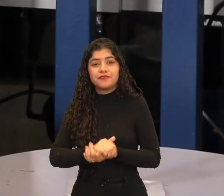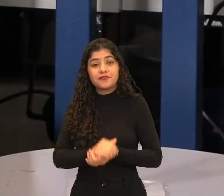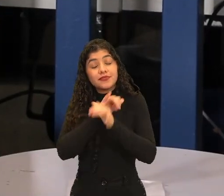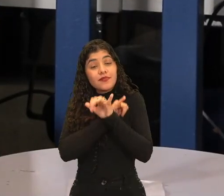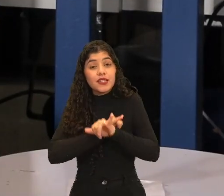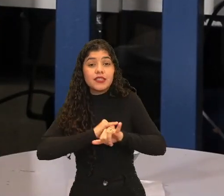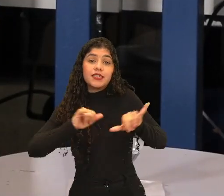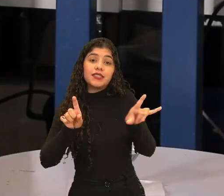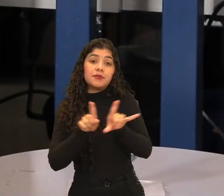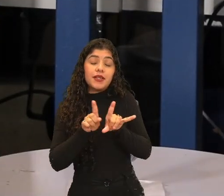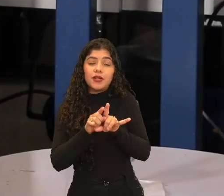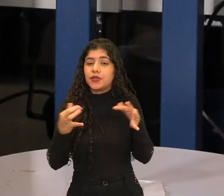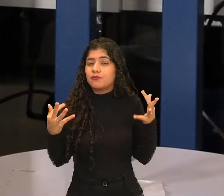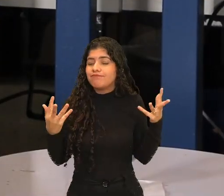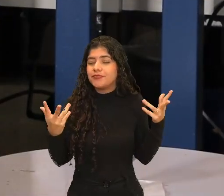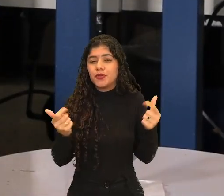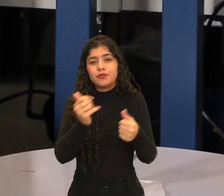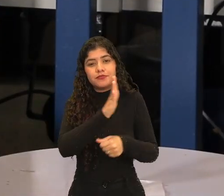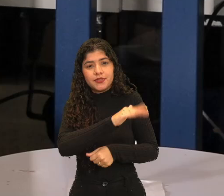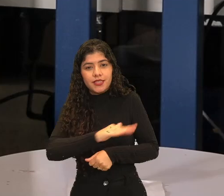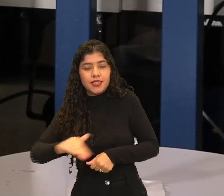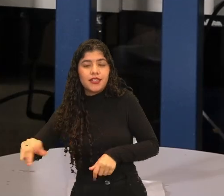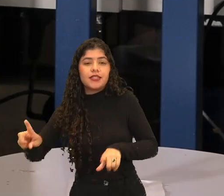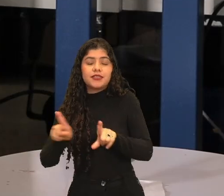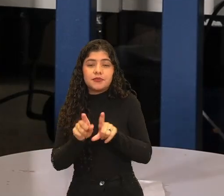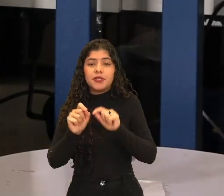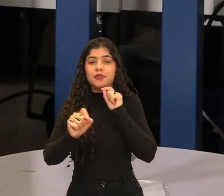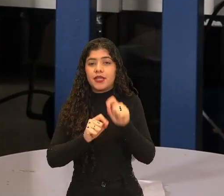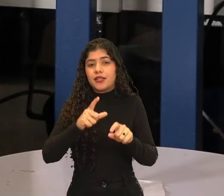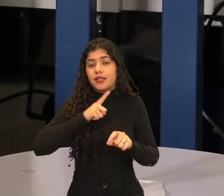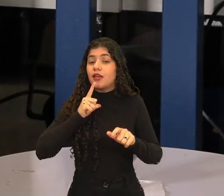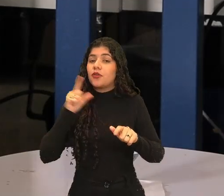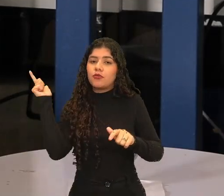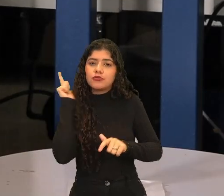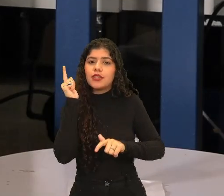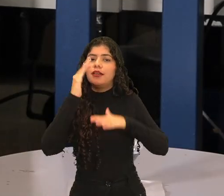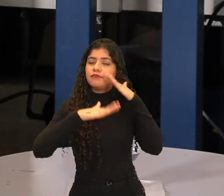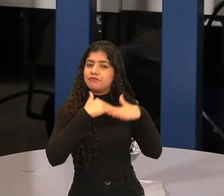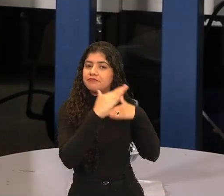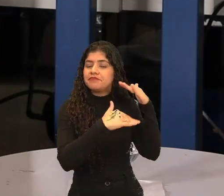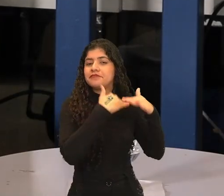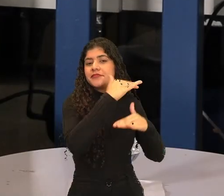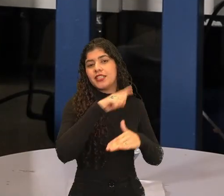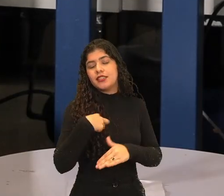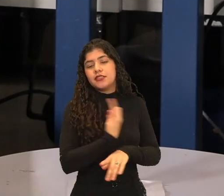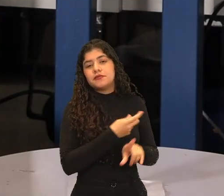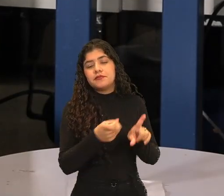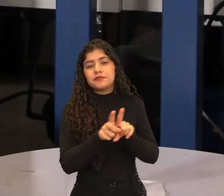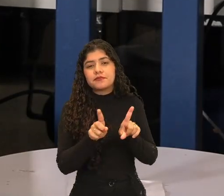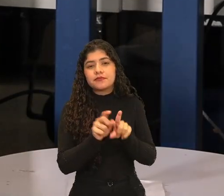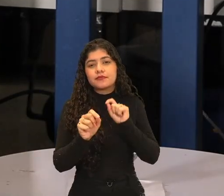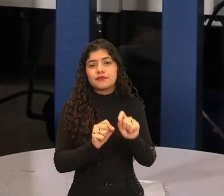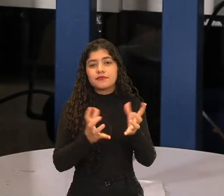dizer que todas as crianças elas são capazes de aprender, de se desenvolver, de chegar em algum lugar, né? Que a gente não desista.